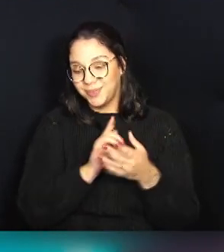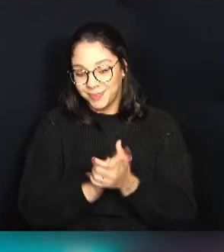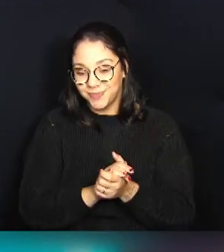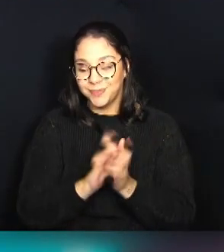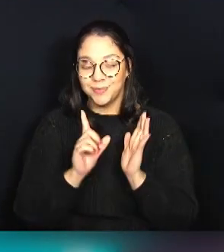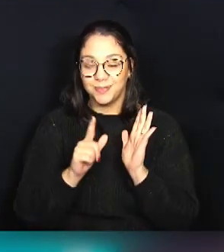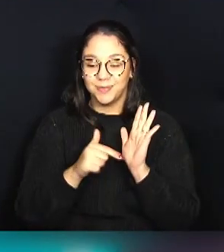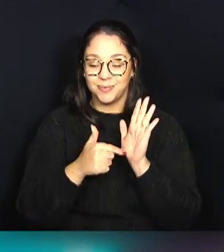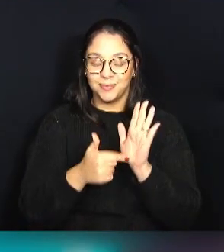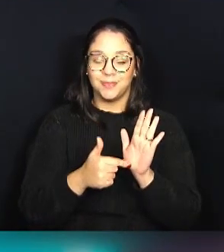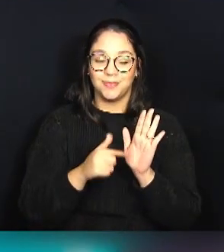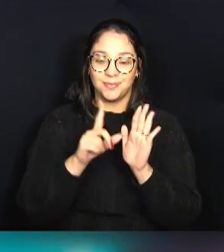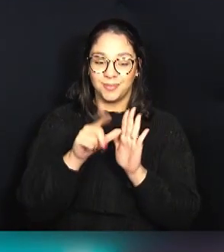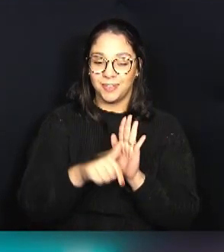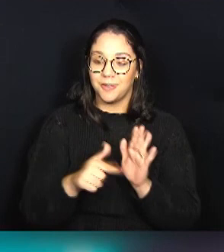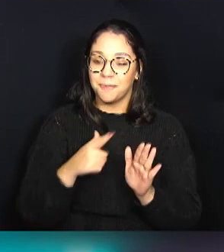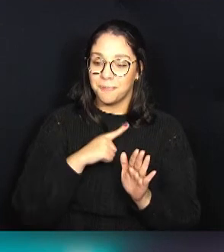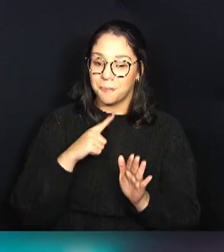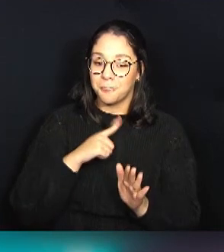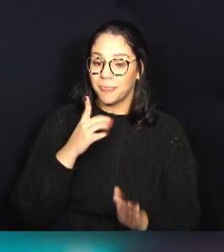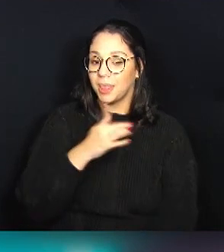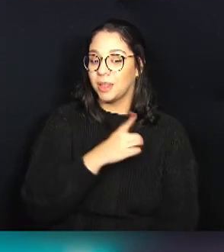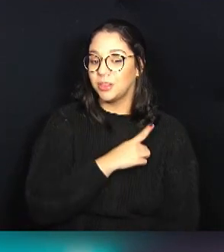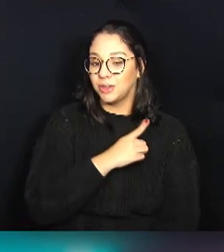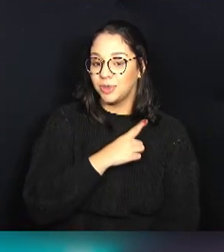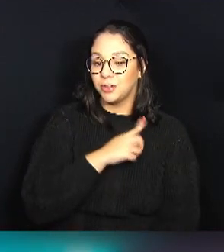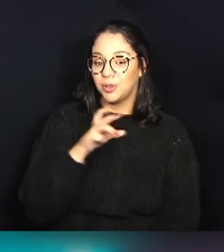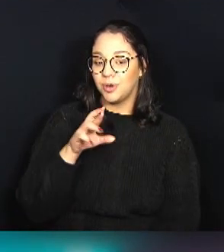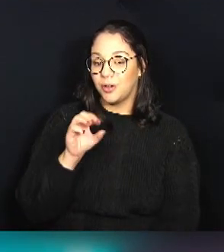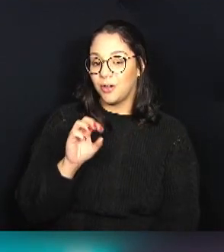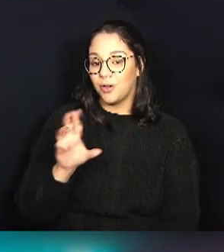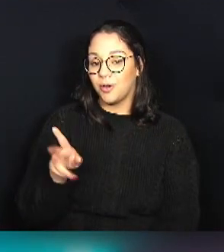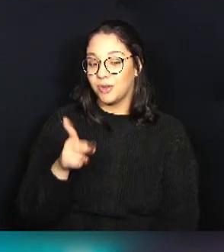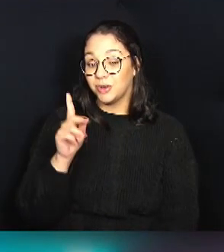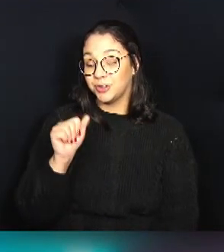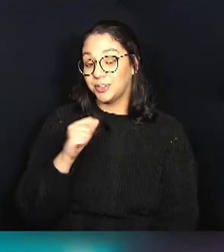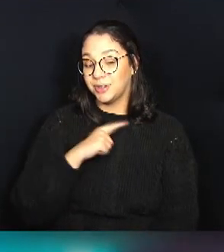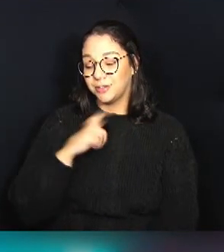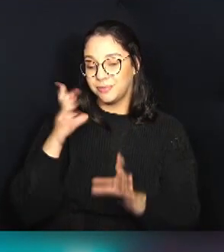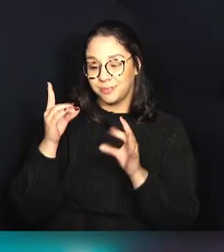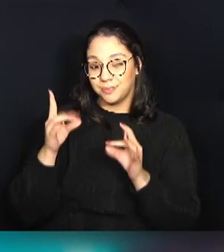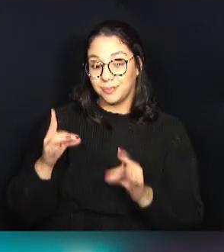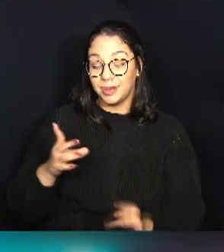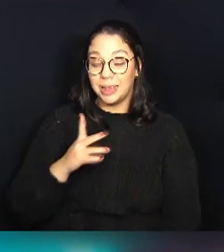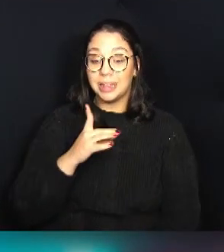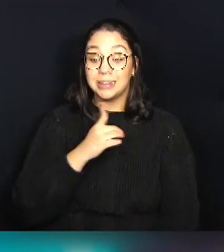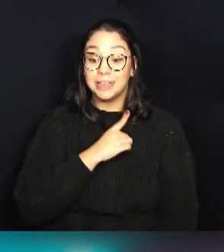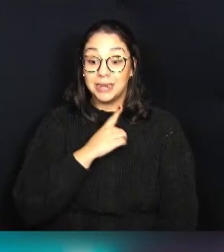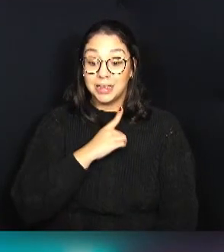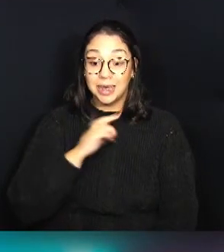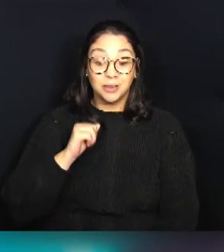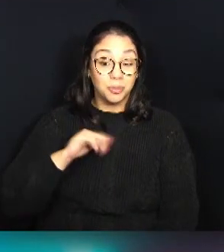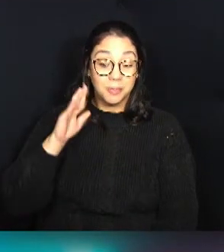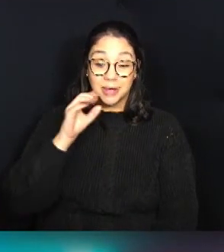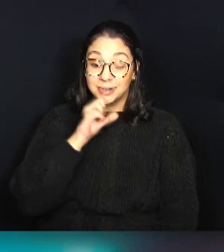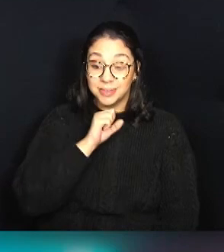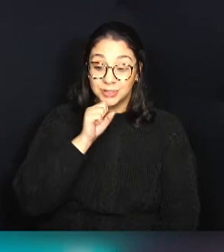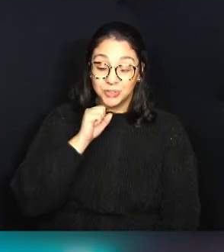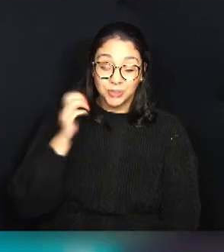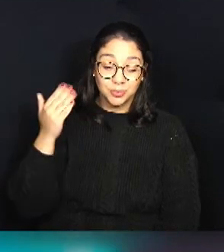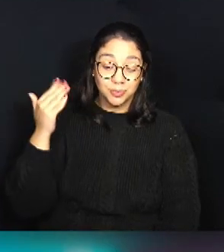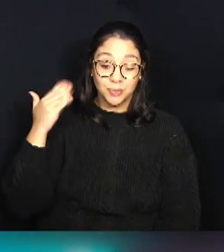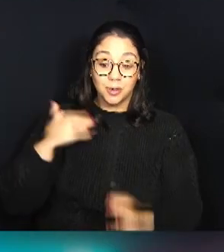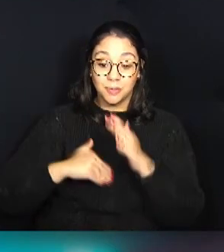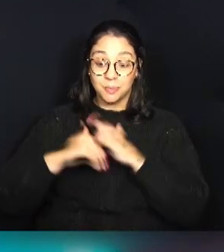O doutor Rocha tem algumas peculiaridades. Hoje ele é considerado o delegado mais antigo em tempo de atuação na